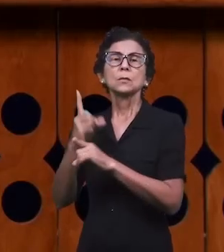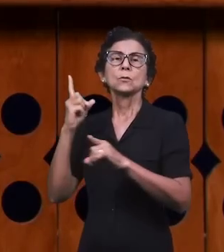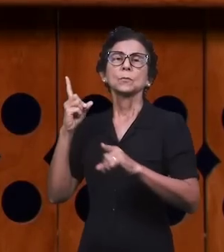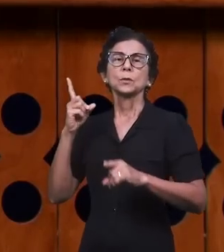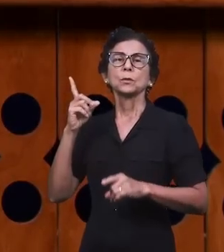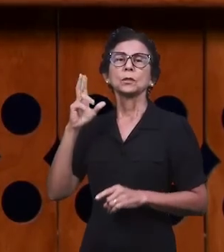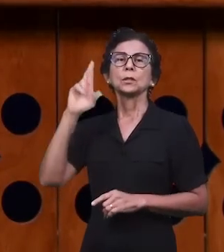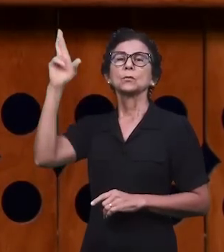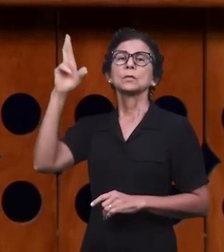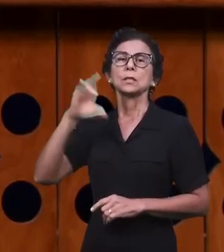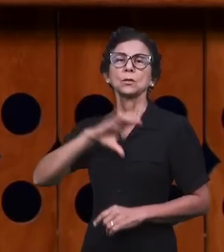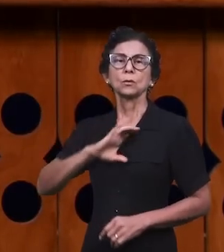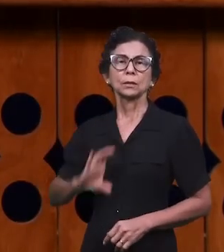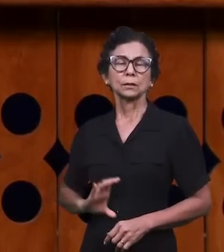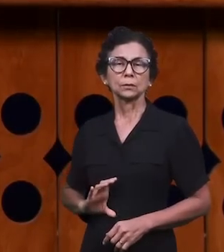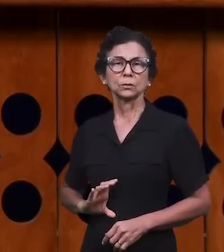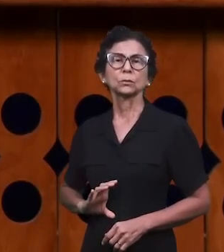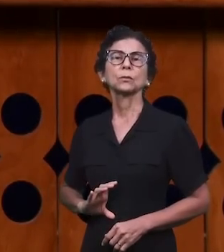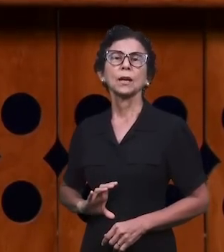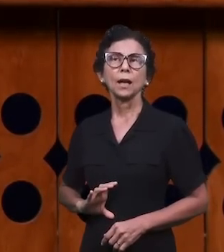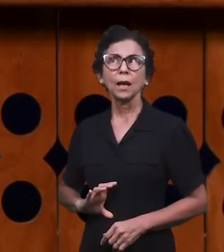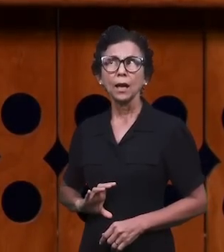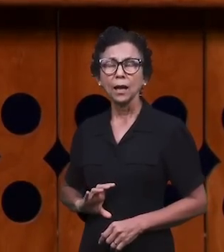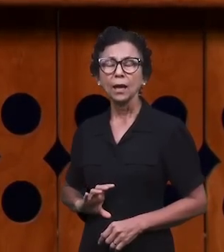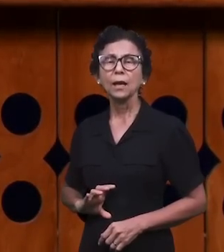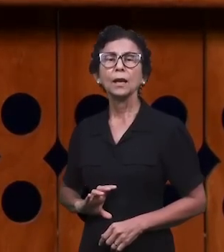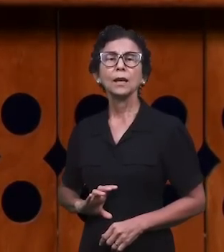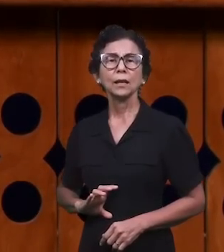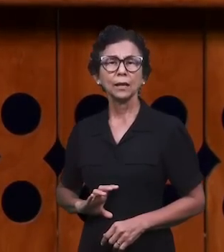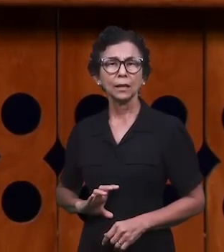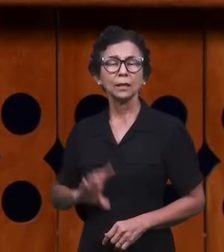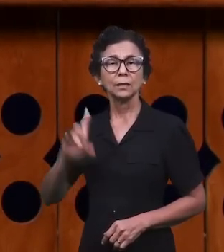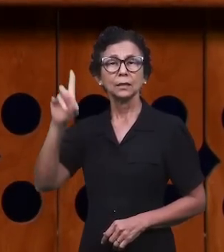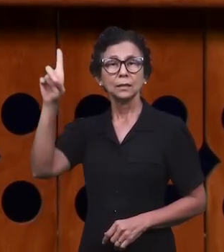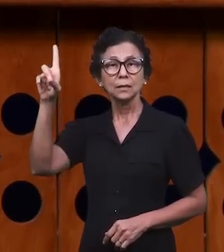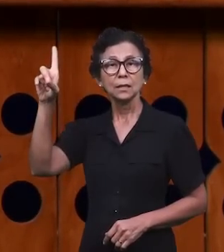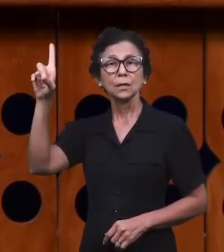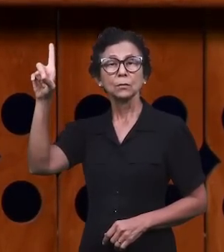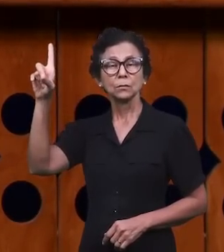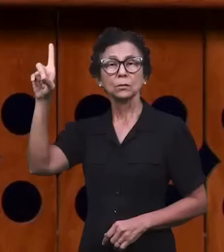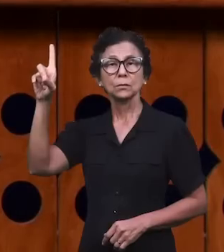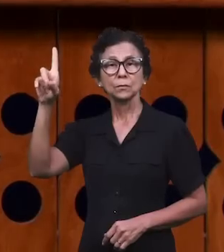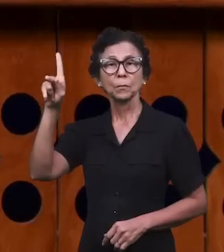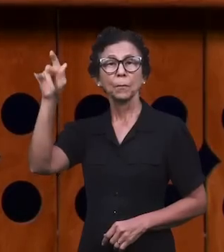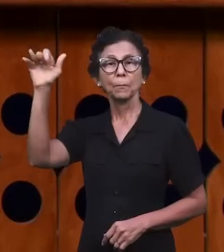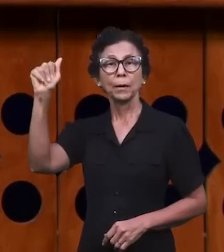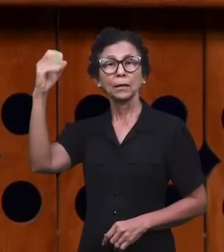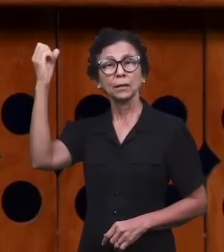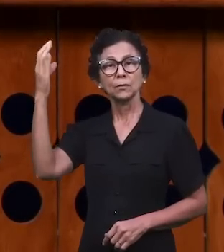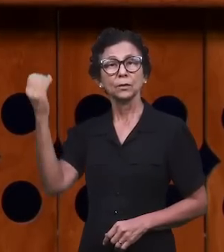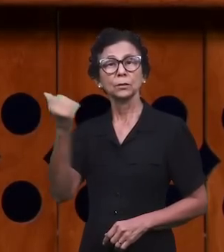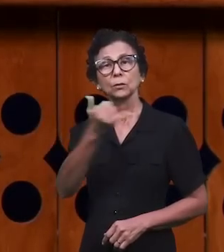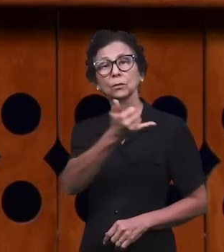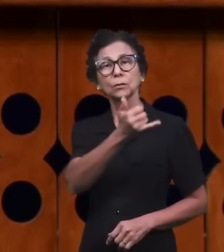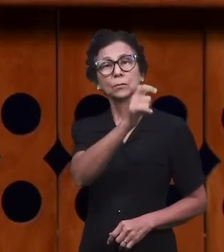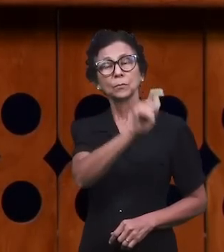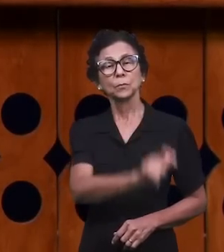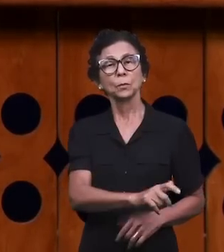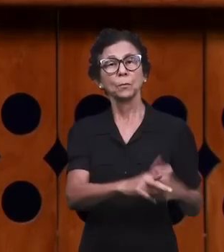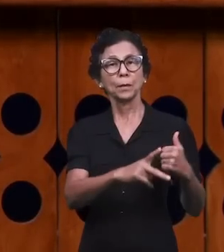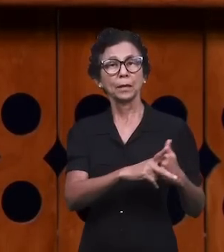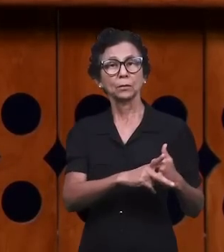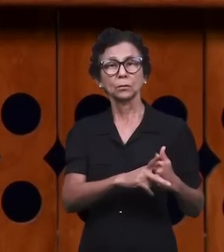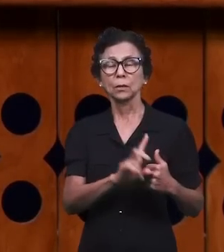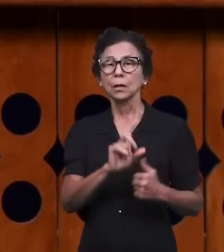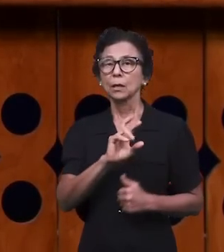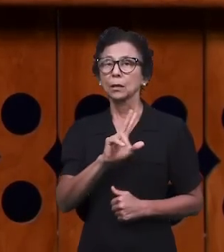isso que ele estava descobrindo. Ele estava descobrindo uma revelação que era dada pelo Pai. O que Jesus estava dizendo para ele? Que não passou por sentimento